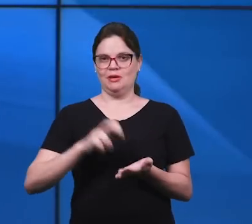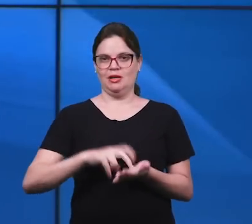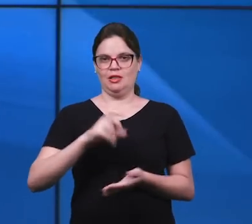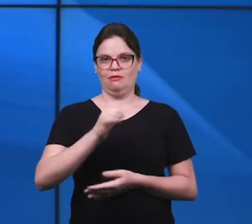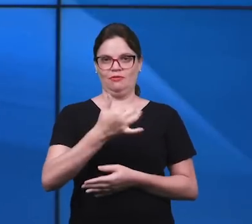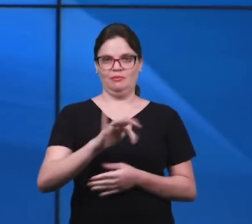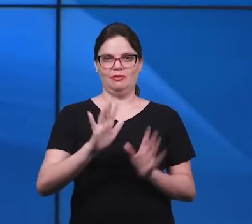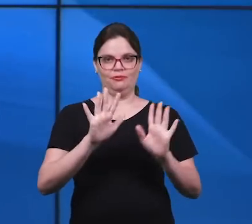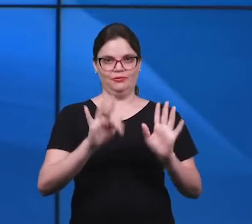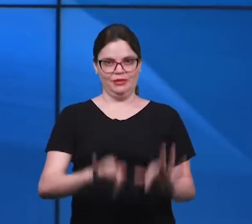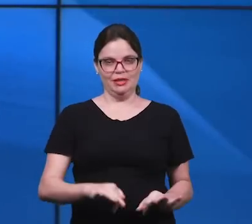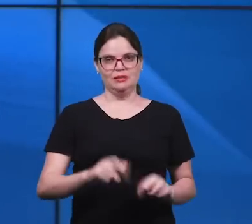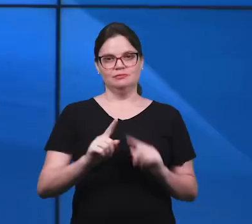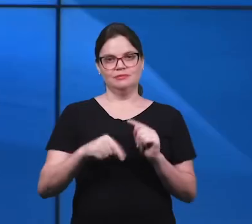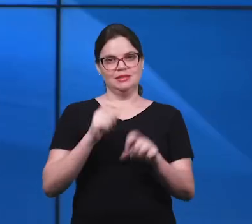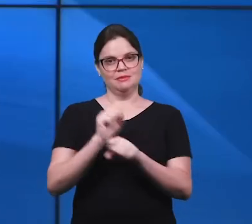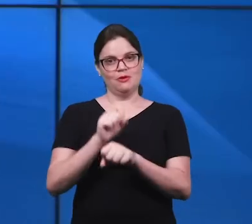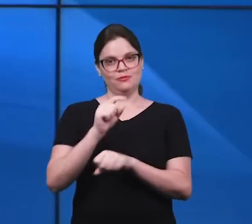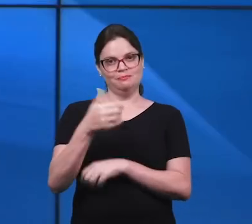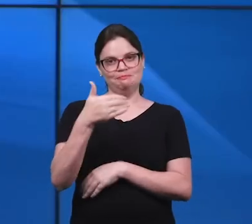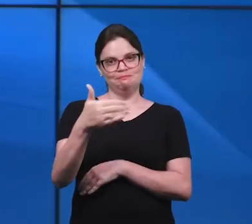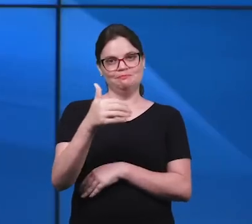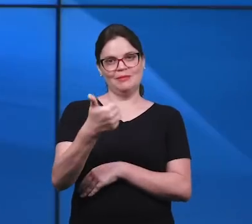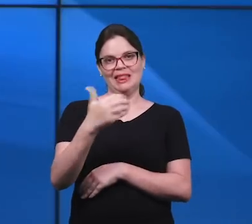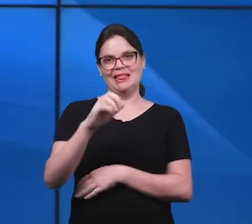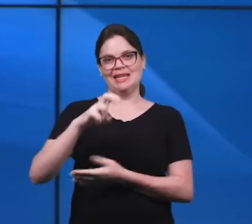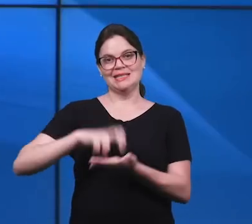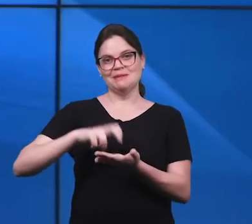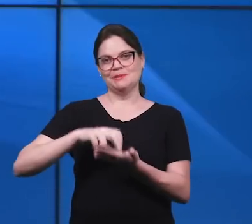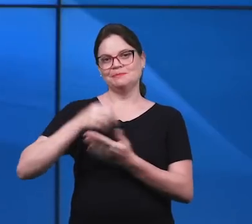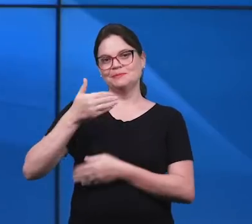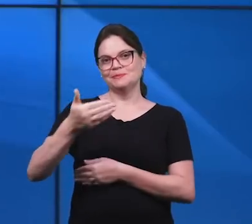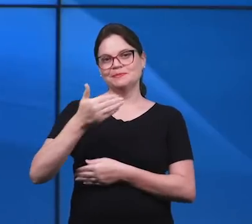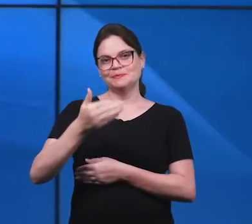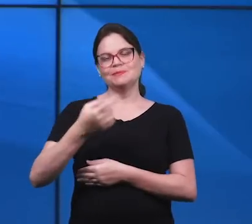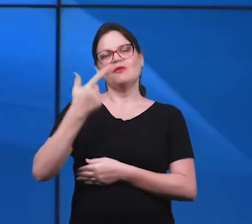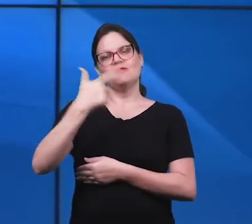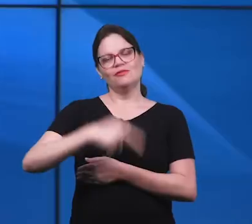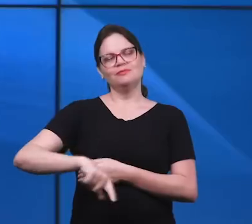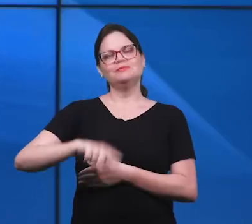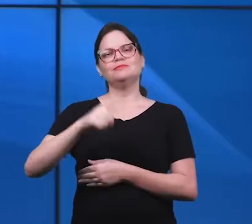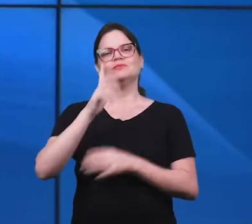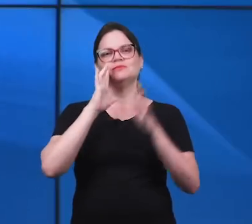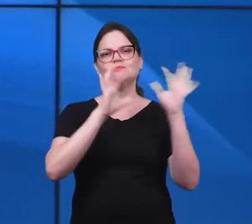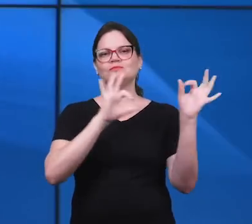antecipa a Escola Bíblica Dominical, e nós te aguardamos daqui a pouco às 10 horas da manhã, onde ali será